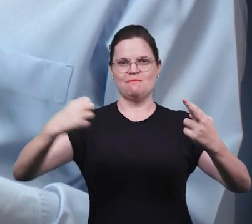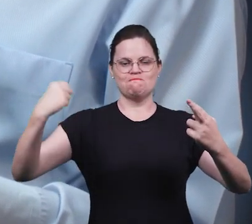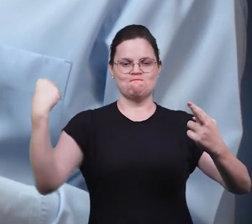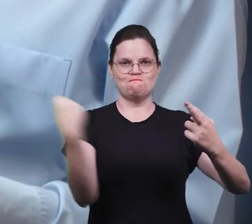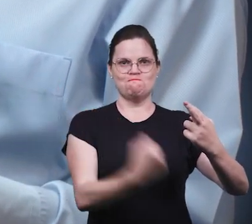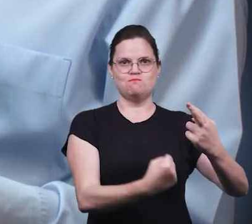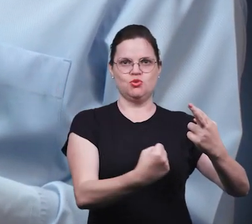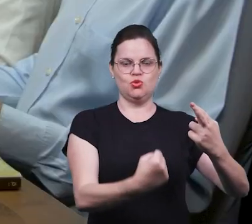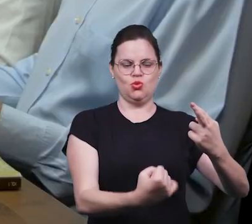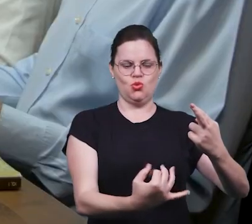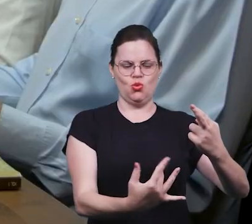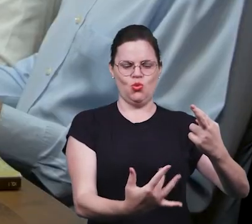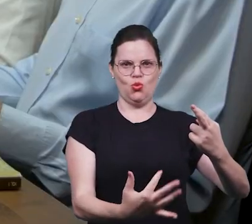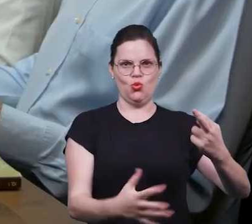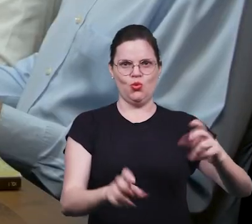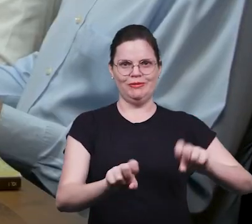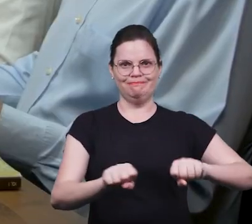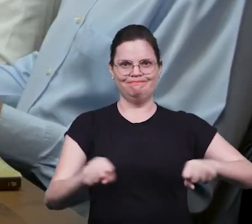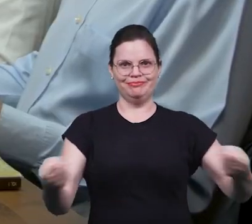malhada. E